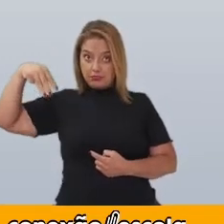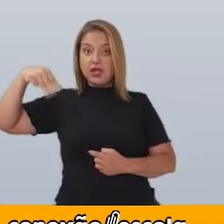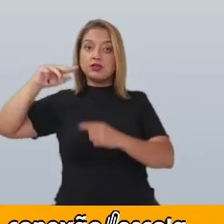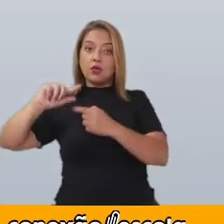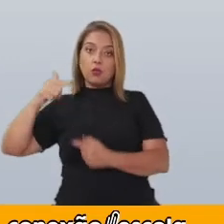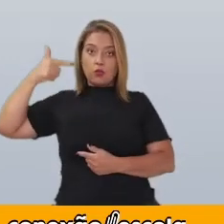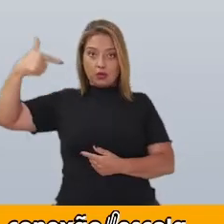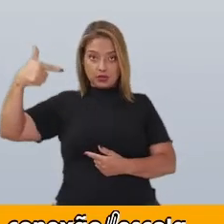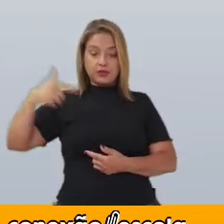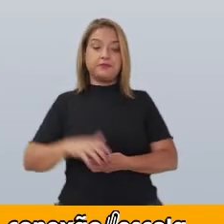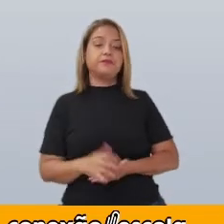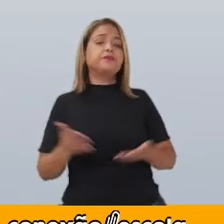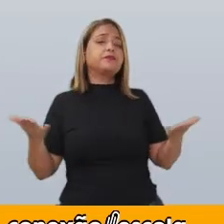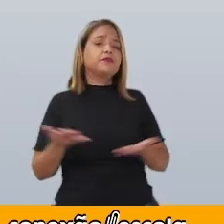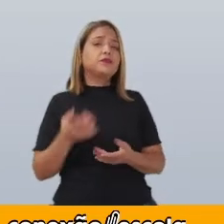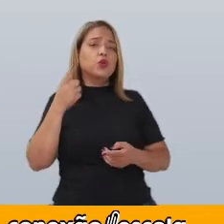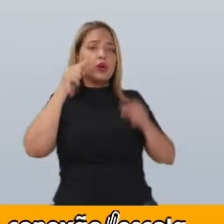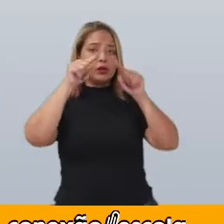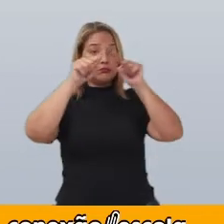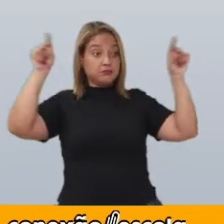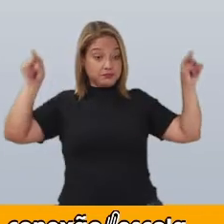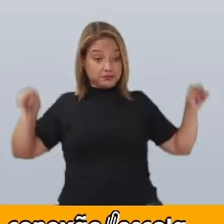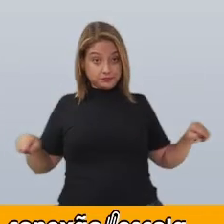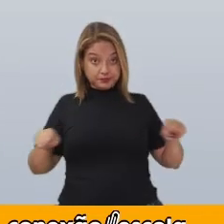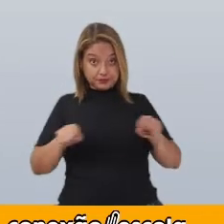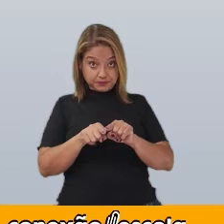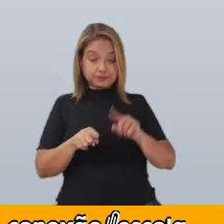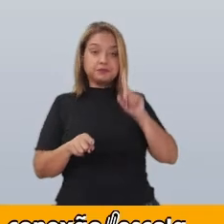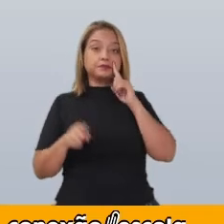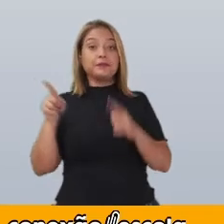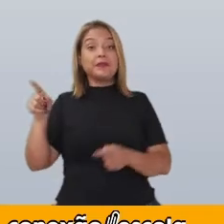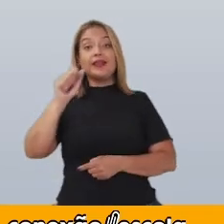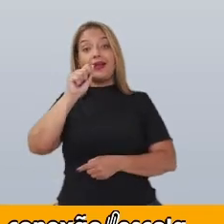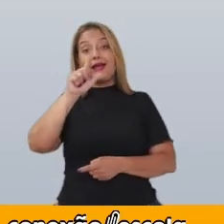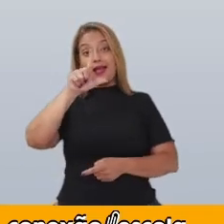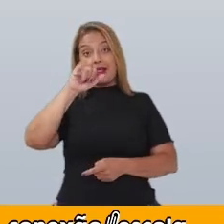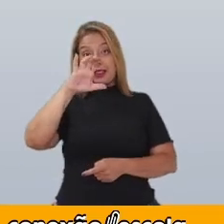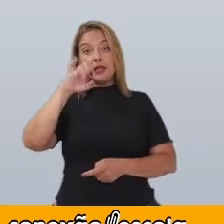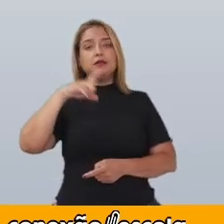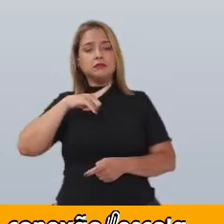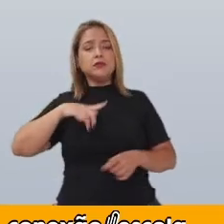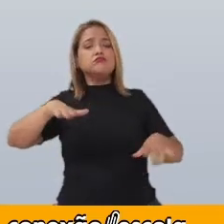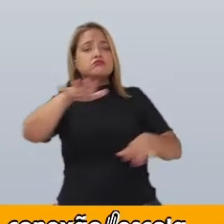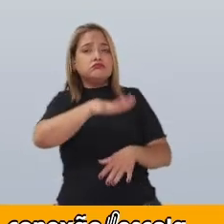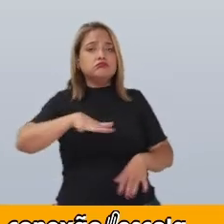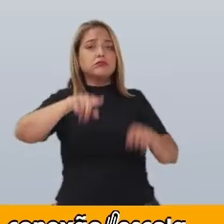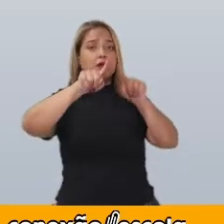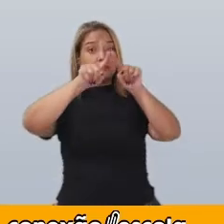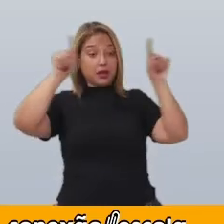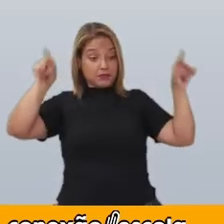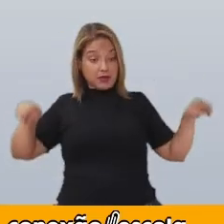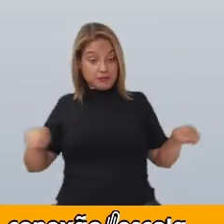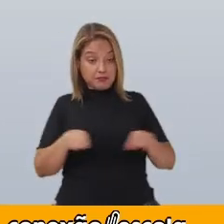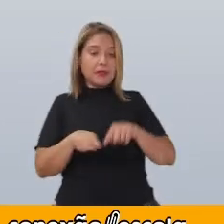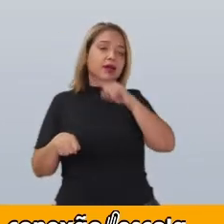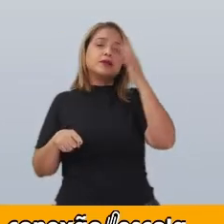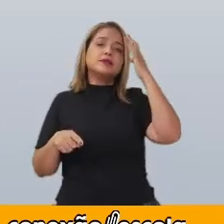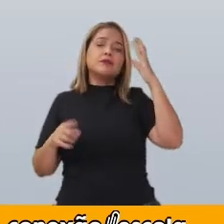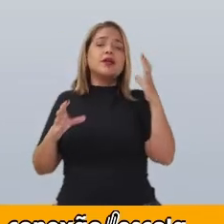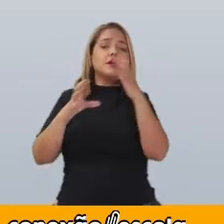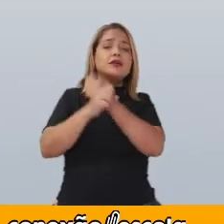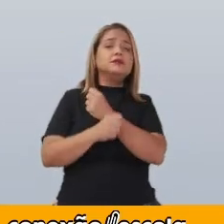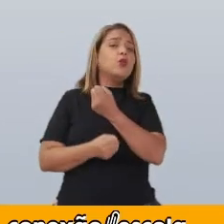retângulo. Alice tem um terreno de formato retangular e quer calcular a sua área. Veja o